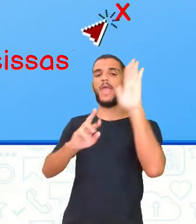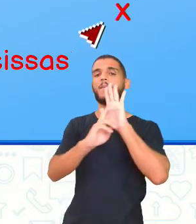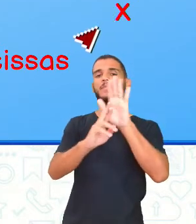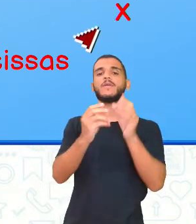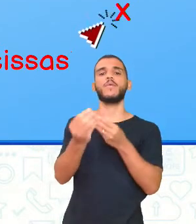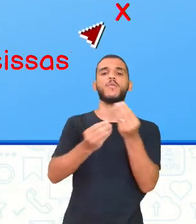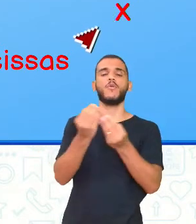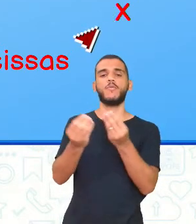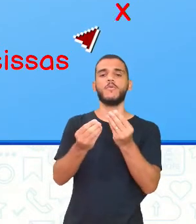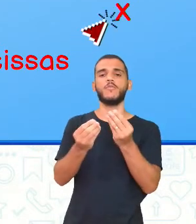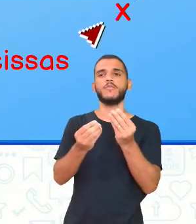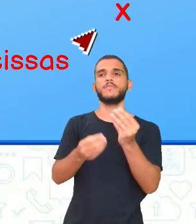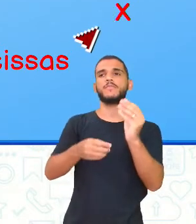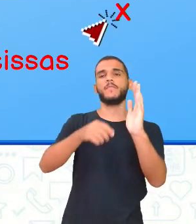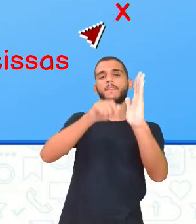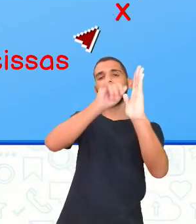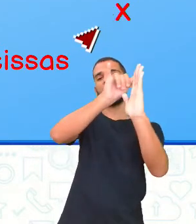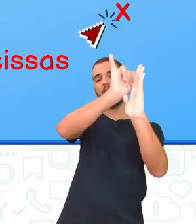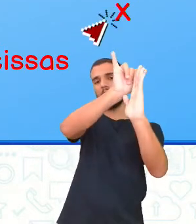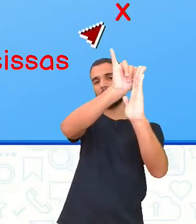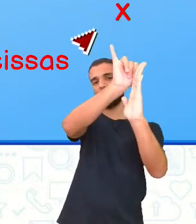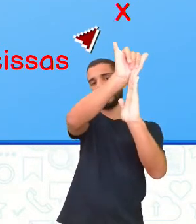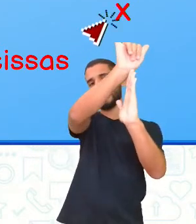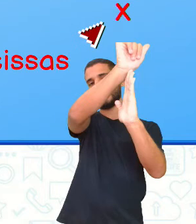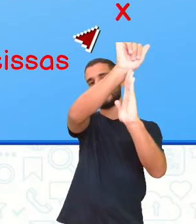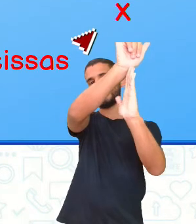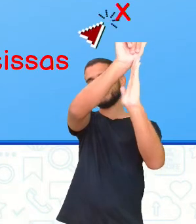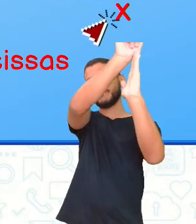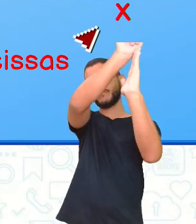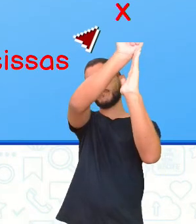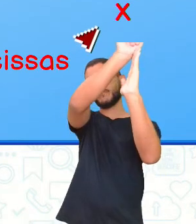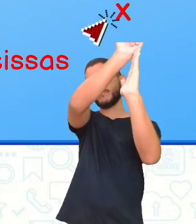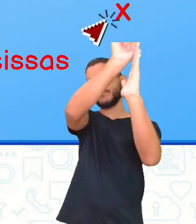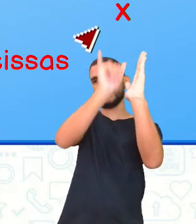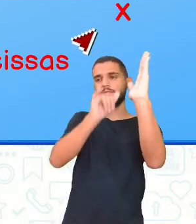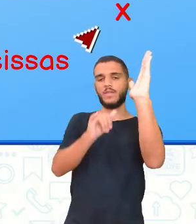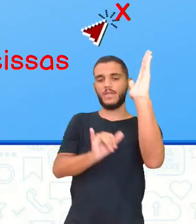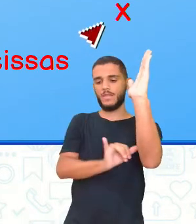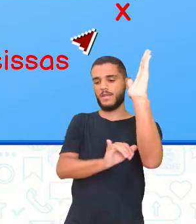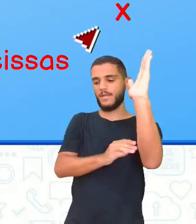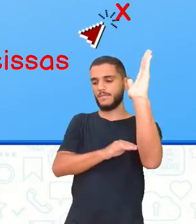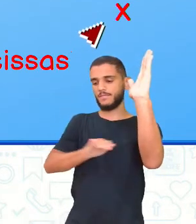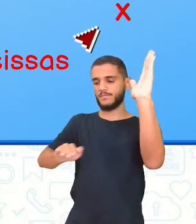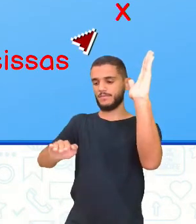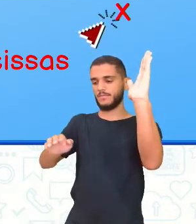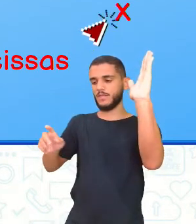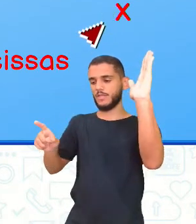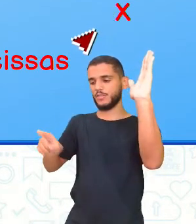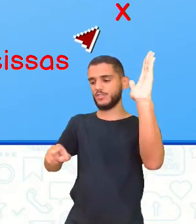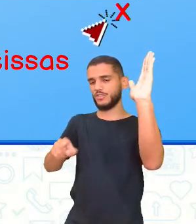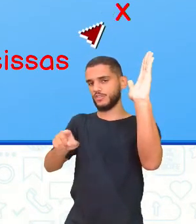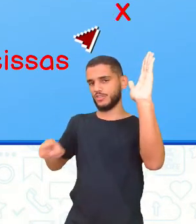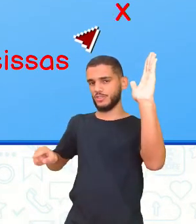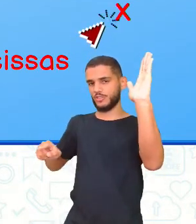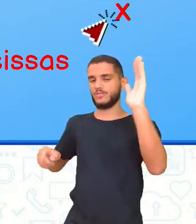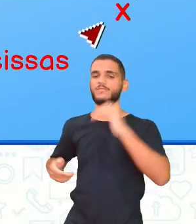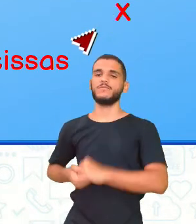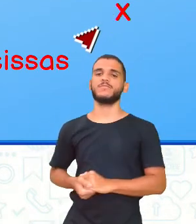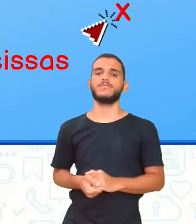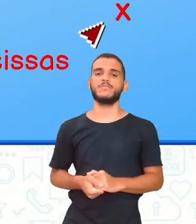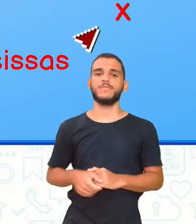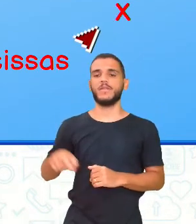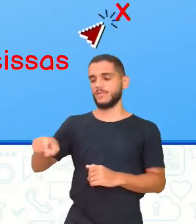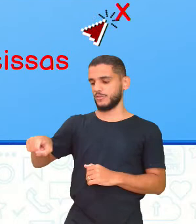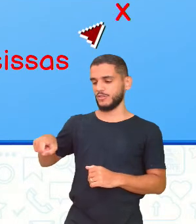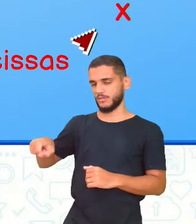Poderia, gente, mas isso é padrão mundial, porque a matemática é uma linguagem que ela é a